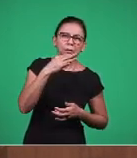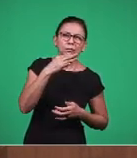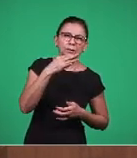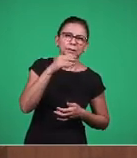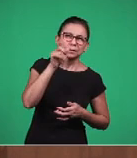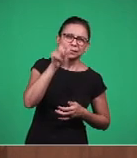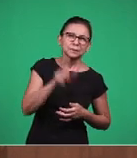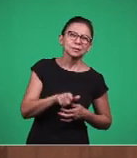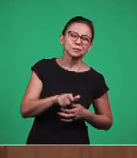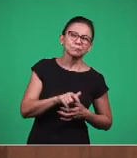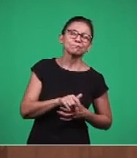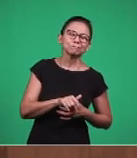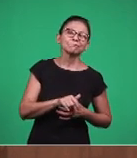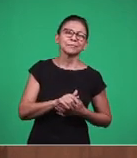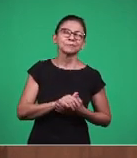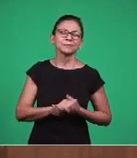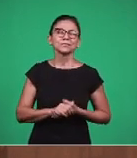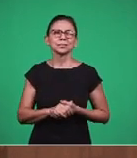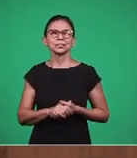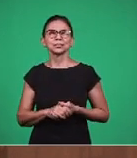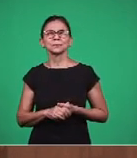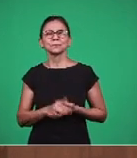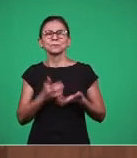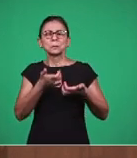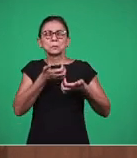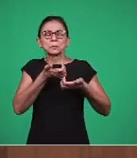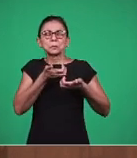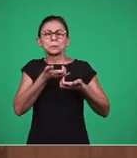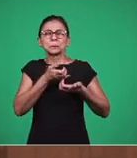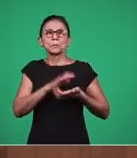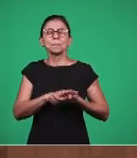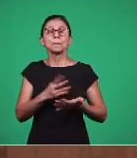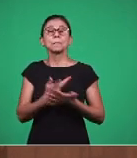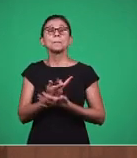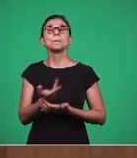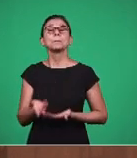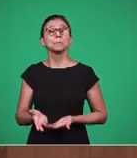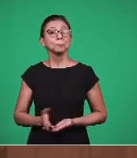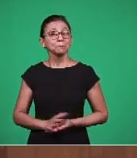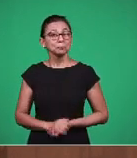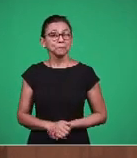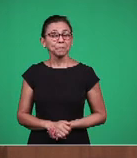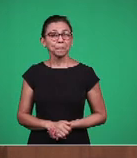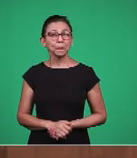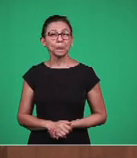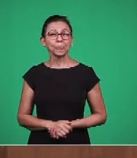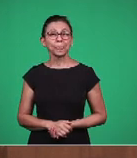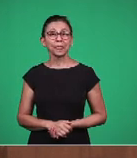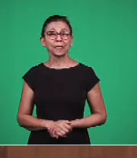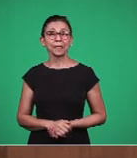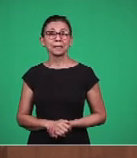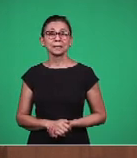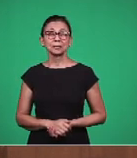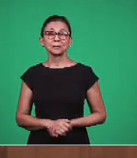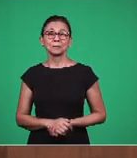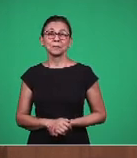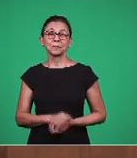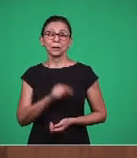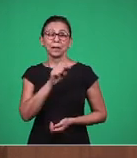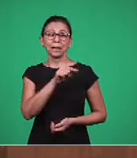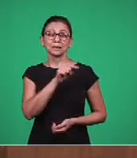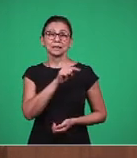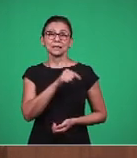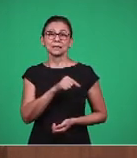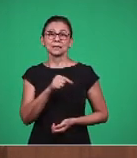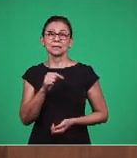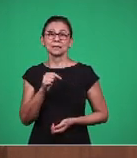que tinha que ter o óleo e o fogo. O que aconteceu na verdade? As virgens prudentes tinham óleo e